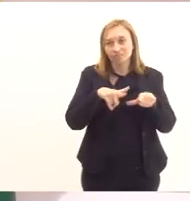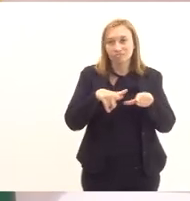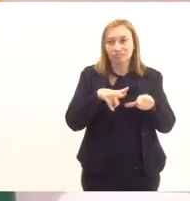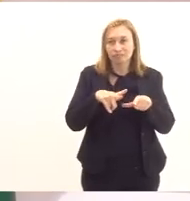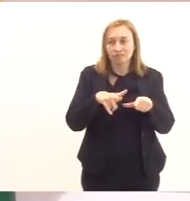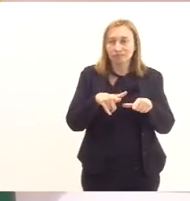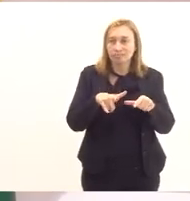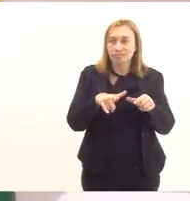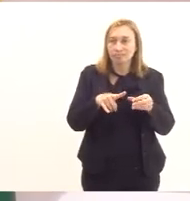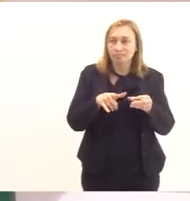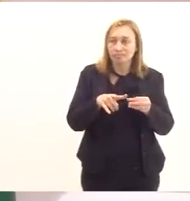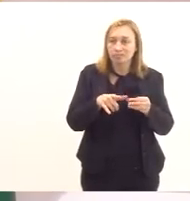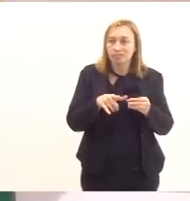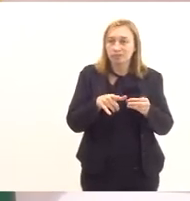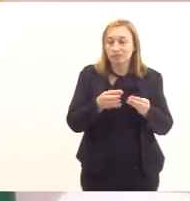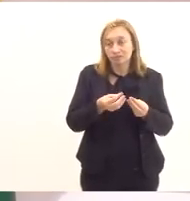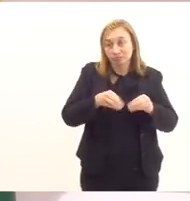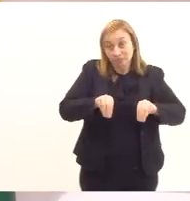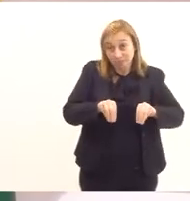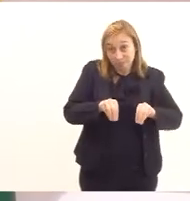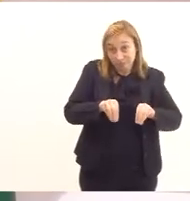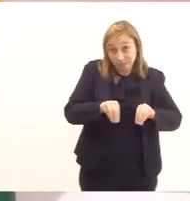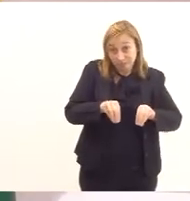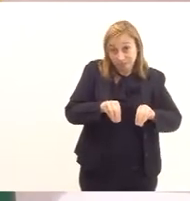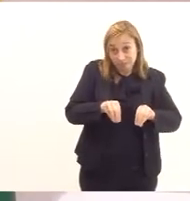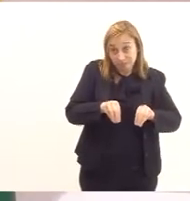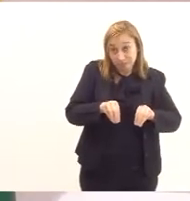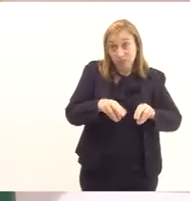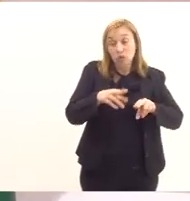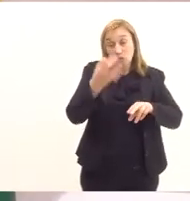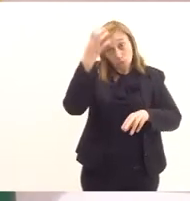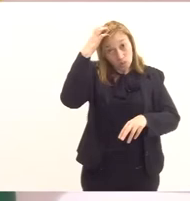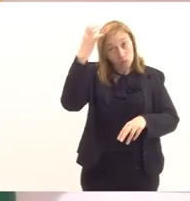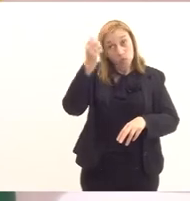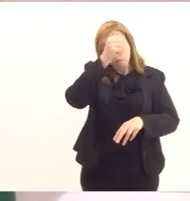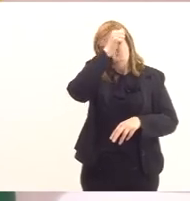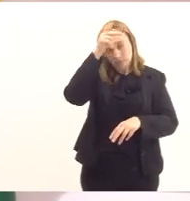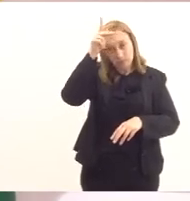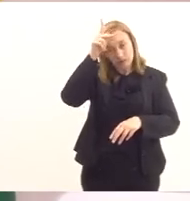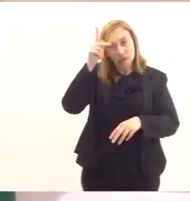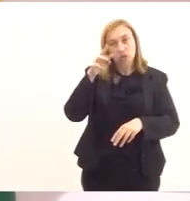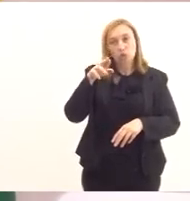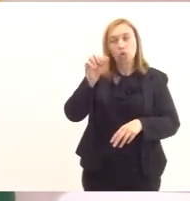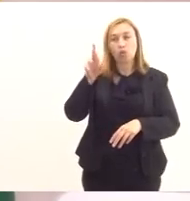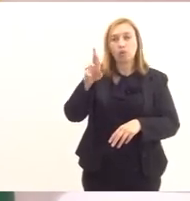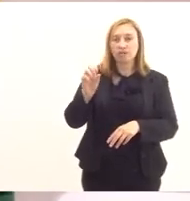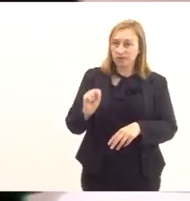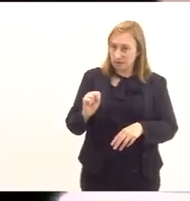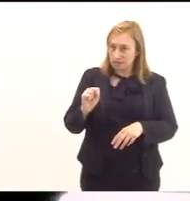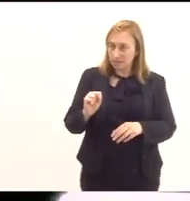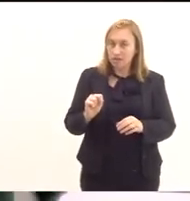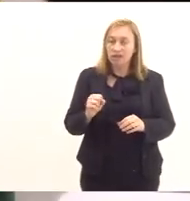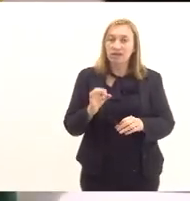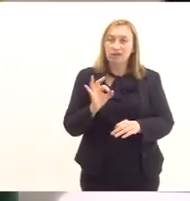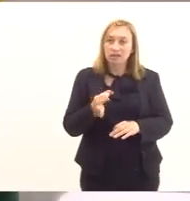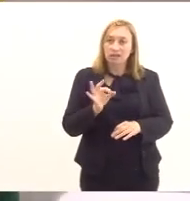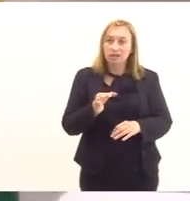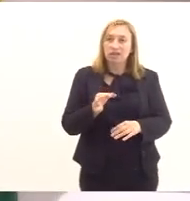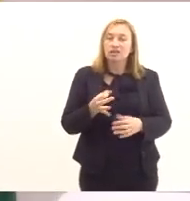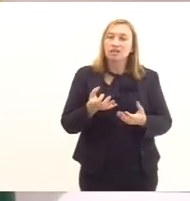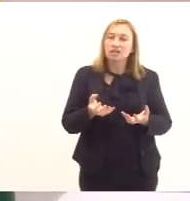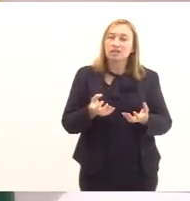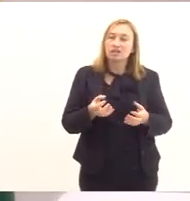profundamente abalado Face adesiva do prefeito Rubens bomtempo e as tentativas Claras